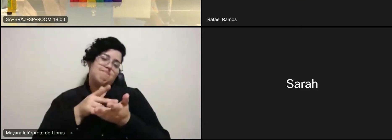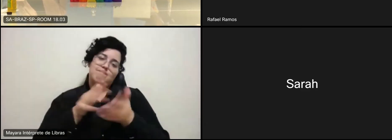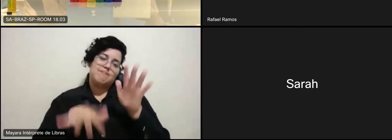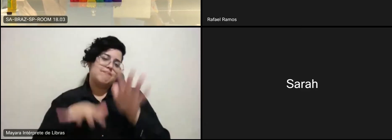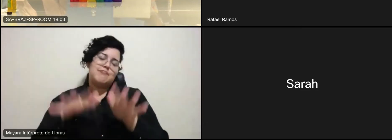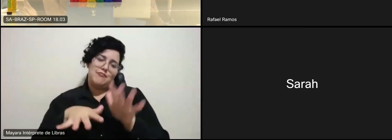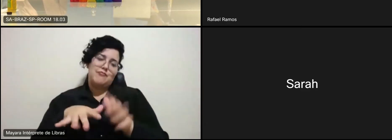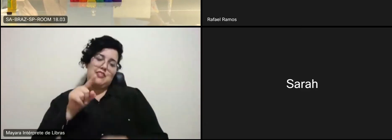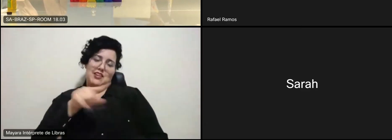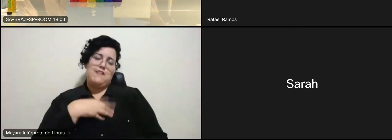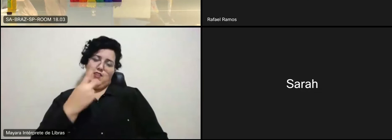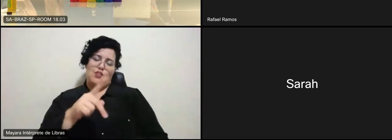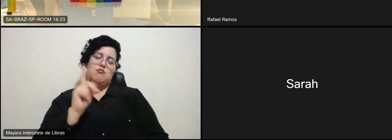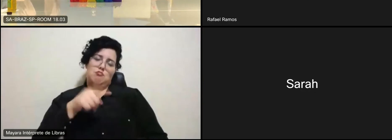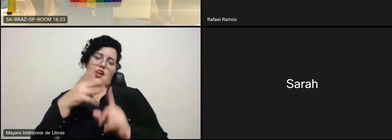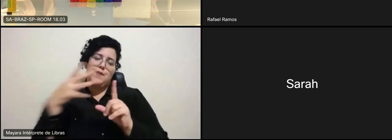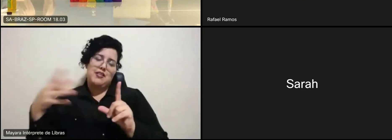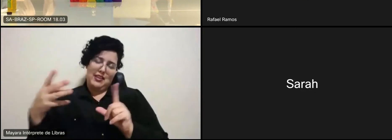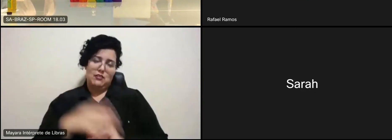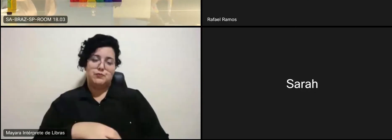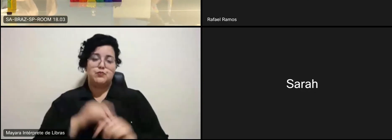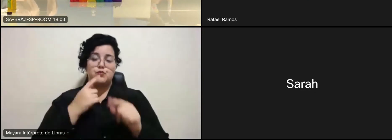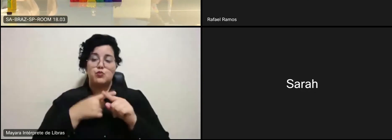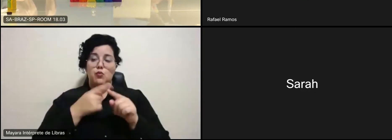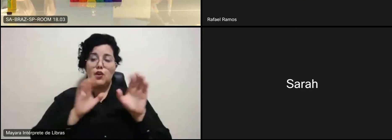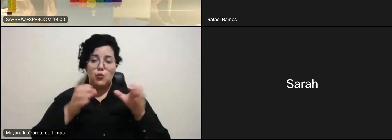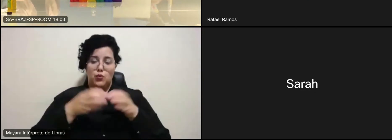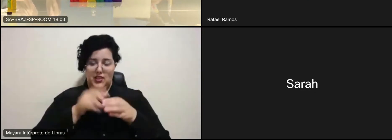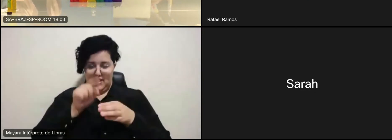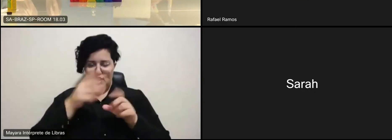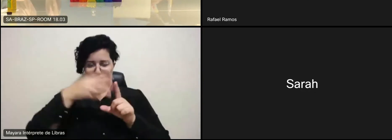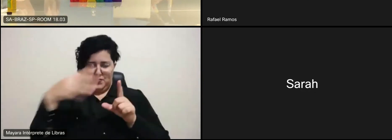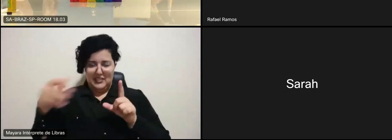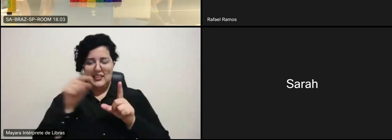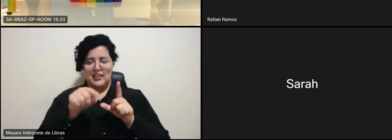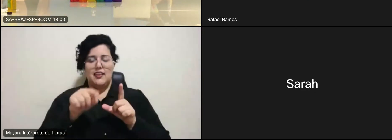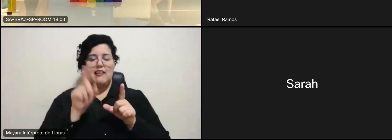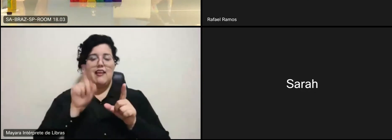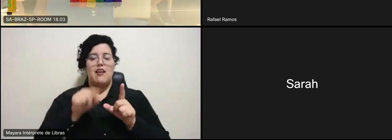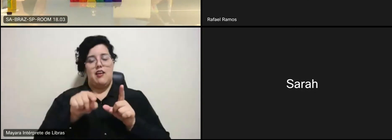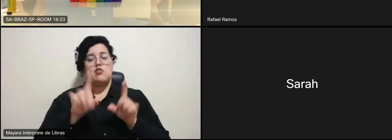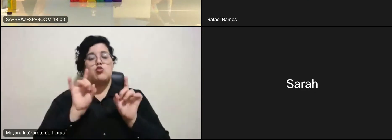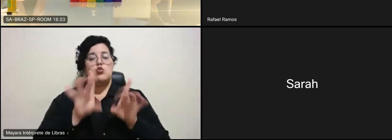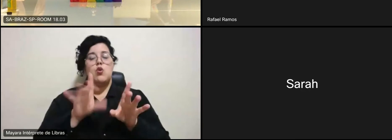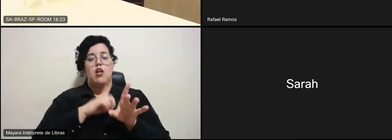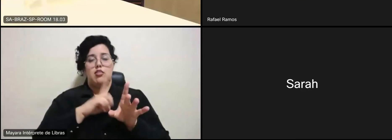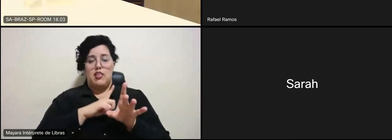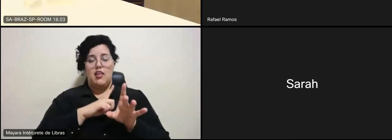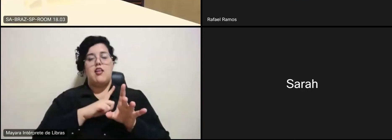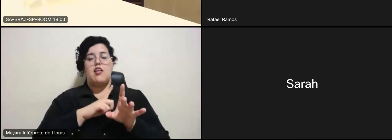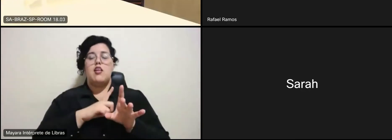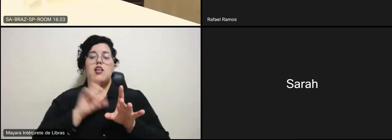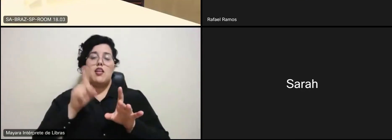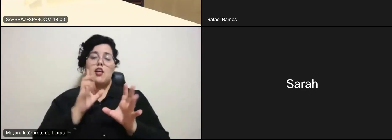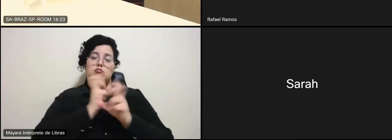filho Assim, LGBT, né? porque a comunidade LGBTQIAPN+, ela só é utilizada quando a gente está falando de dados